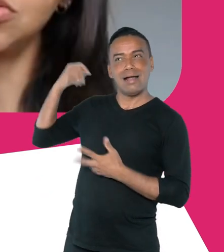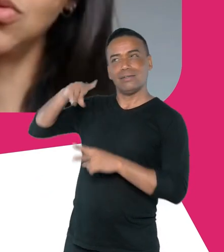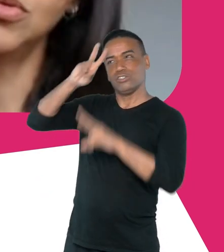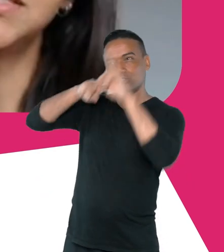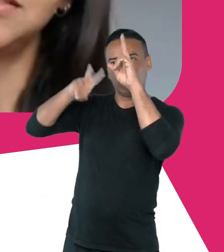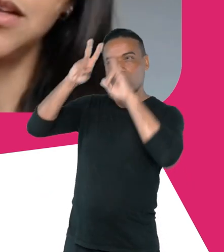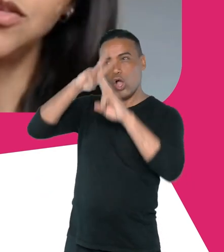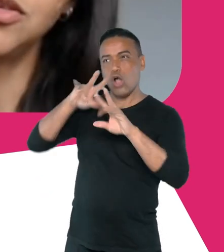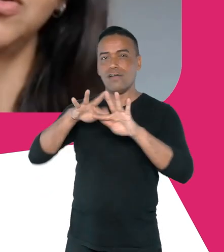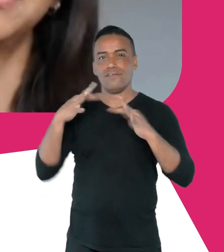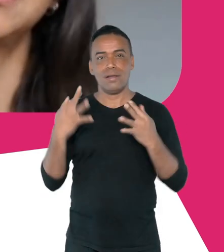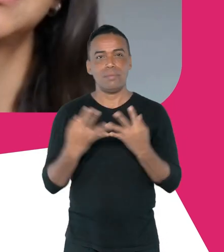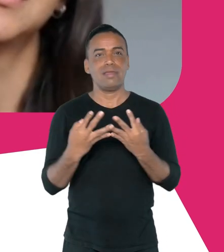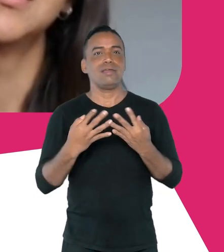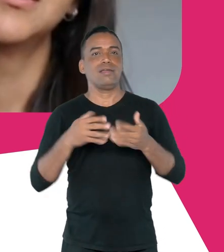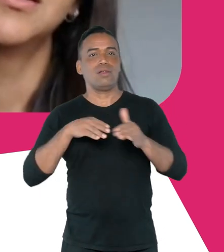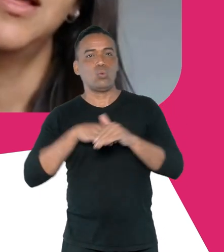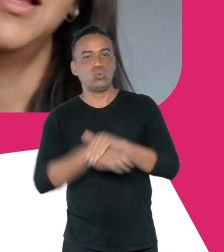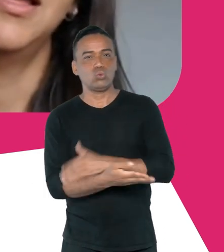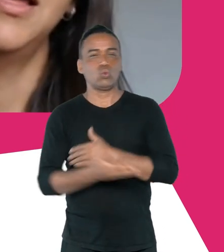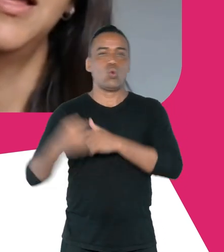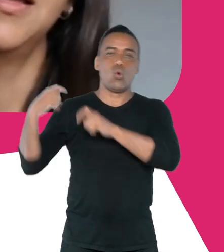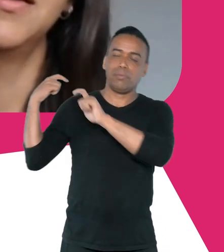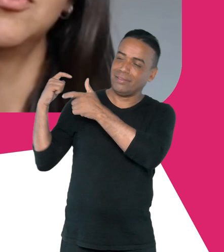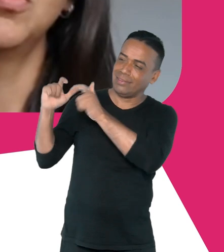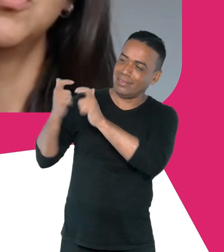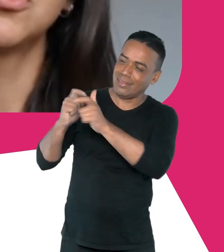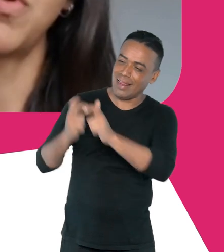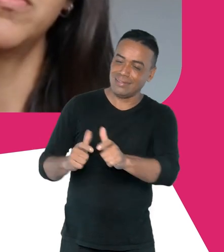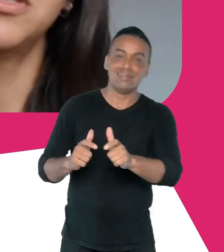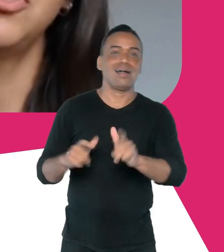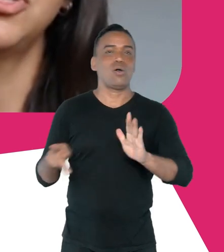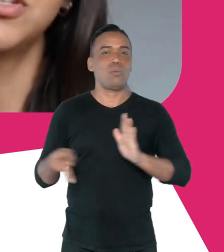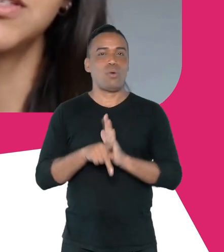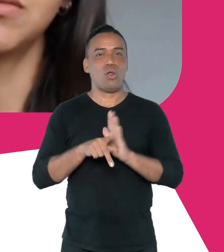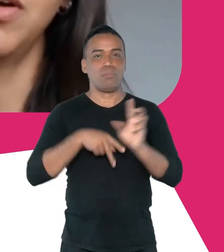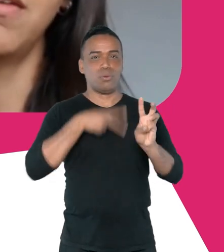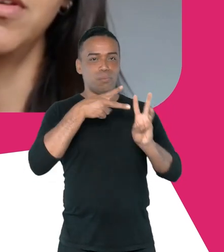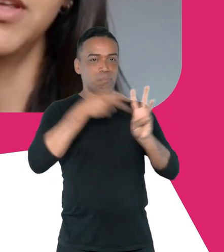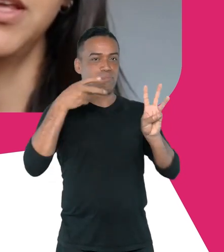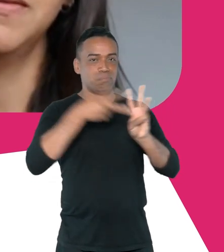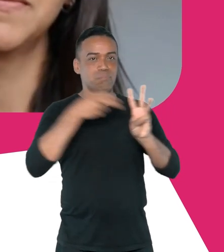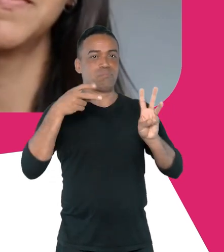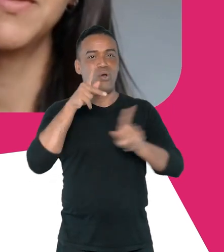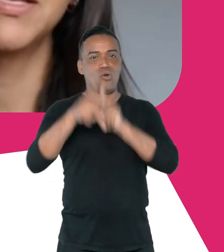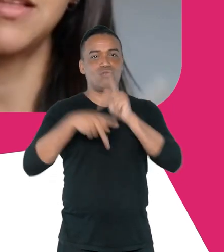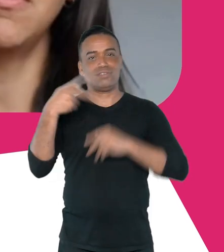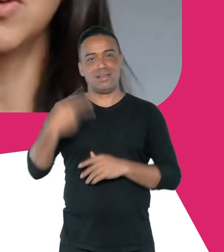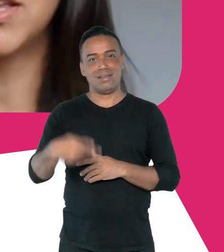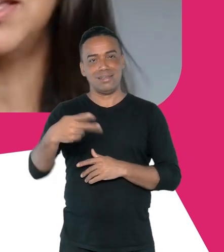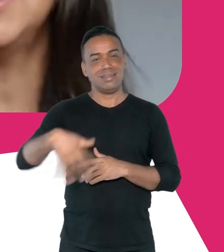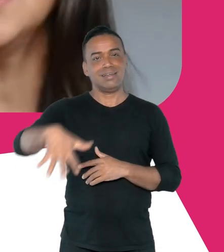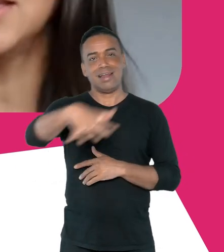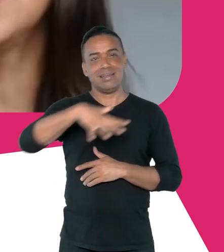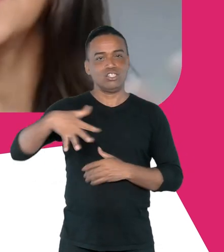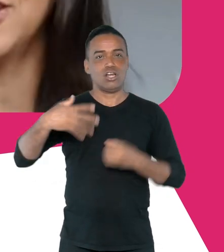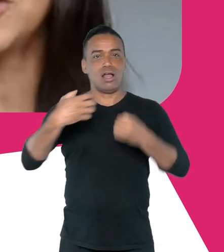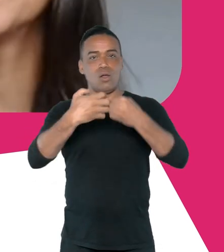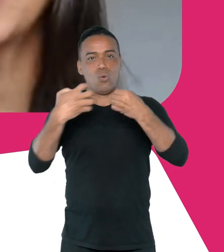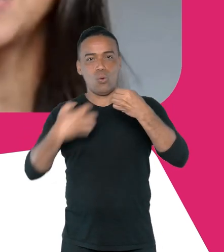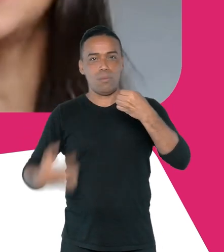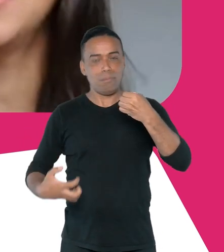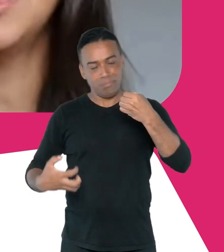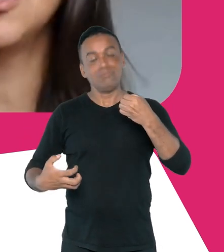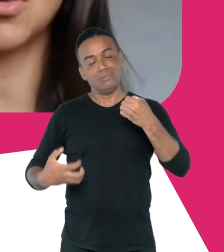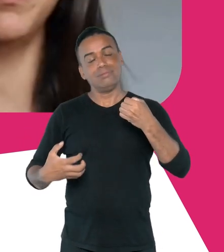família, costumes e tradições dos povos indígenas que moravam aqui, que estavam aqui, e que aí a